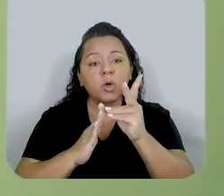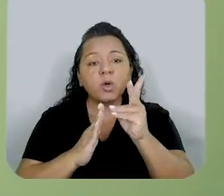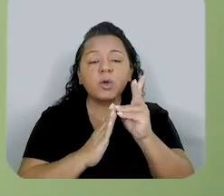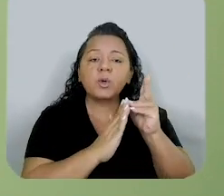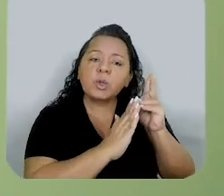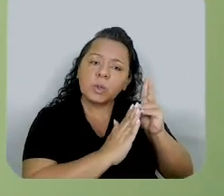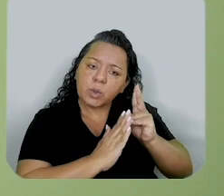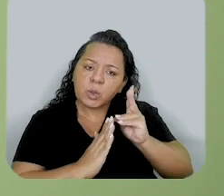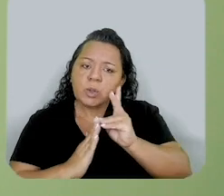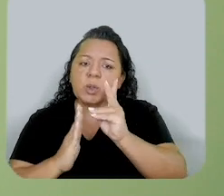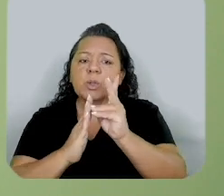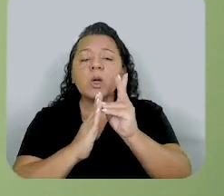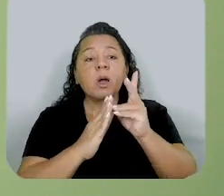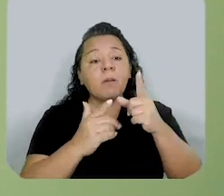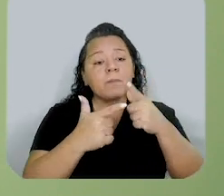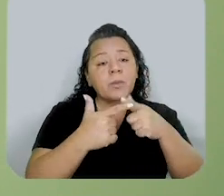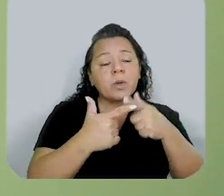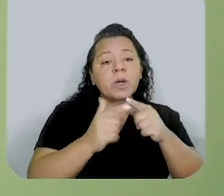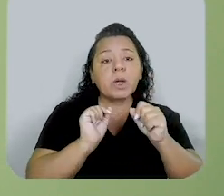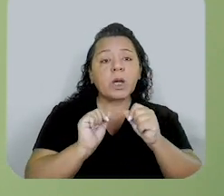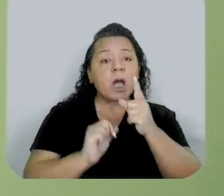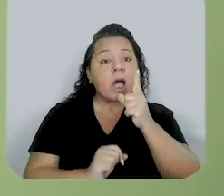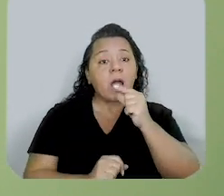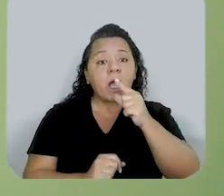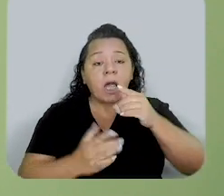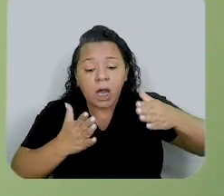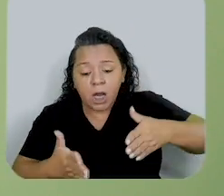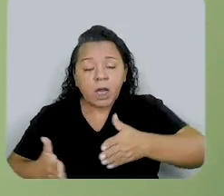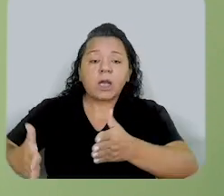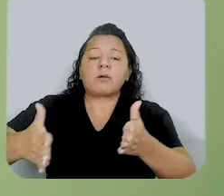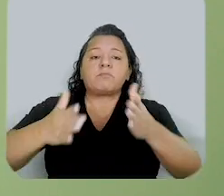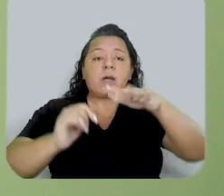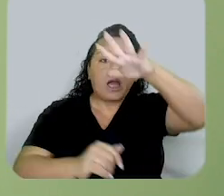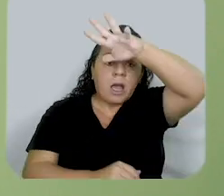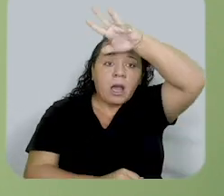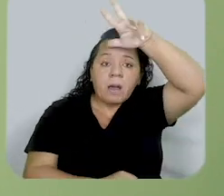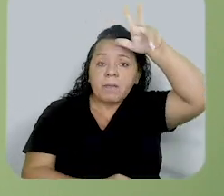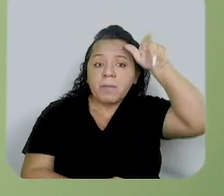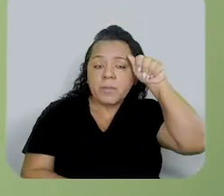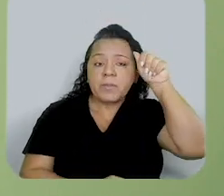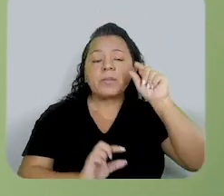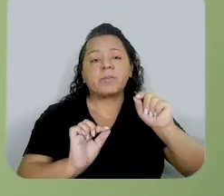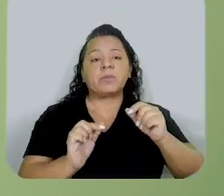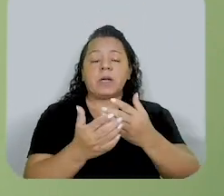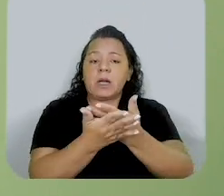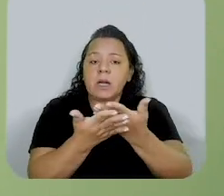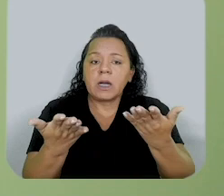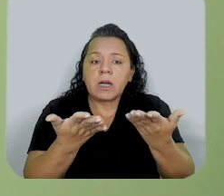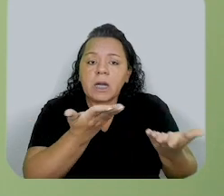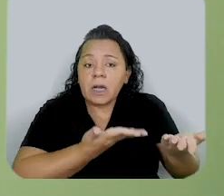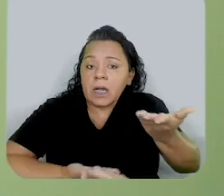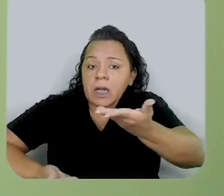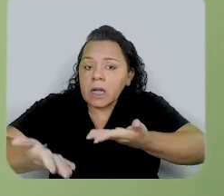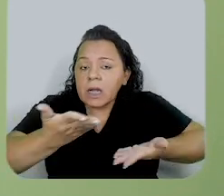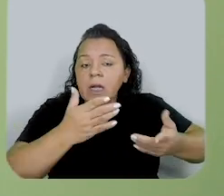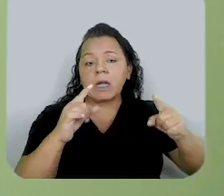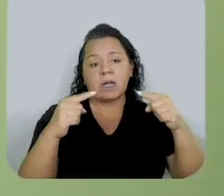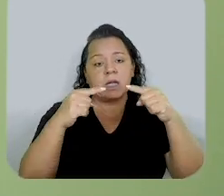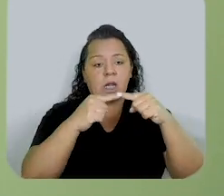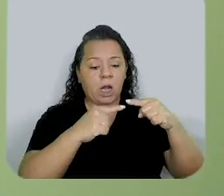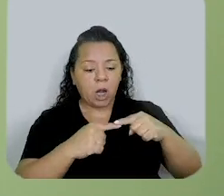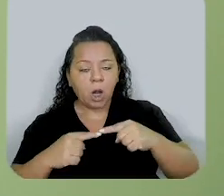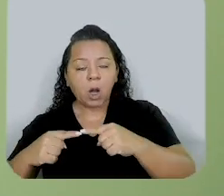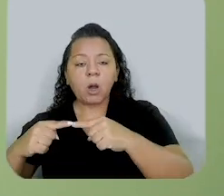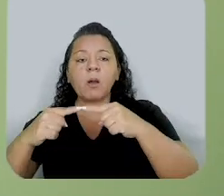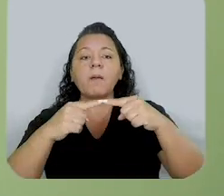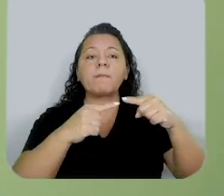porque os rios da Amazônia são as verdadeiras estradas desses povos. Então a relação da água, além de estar